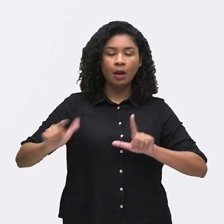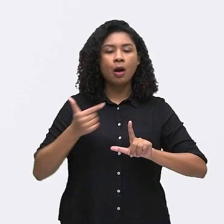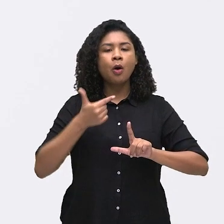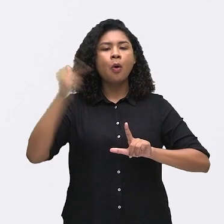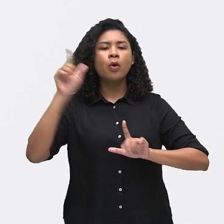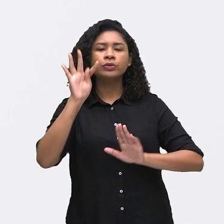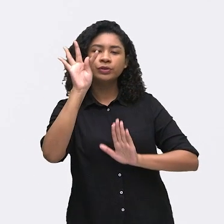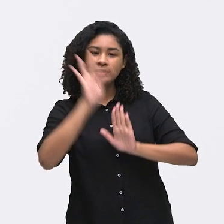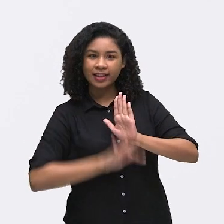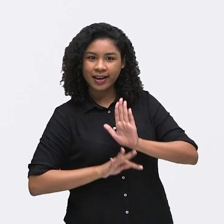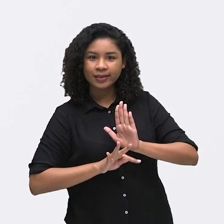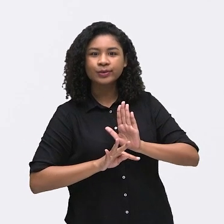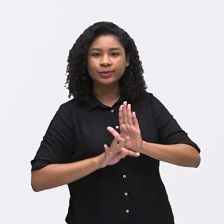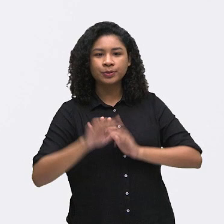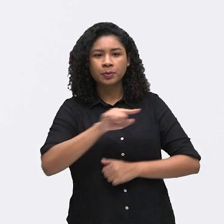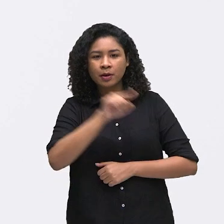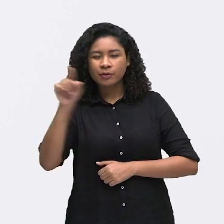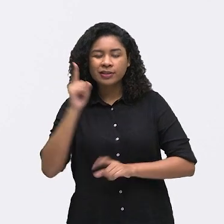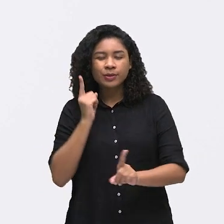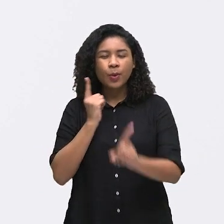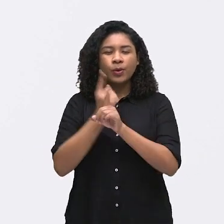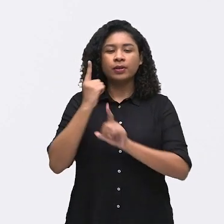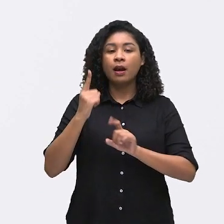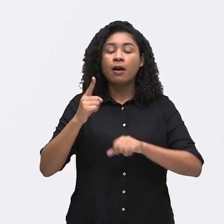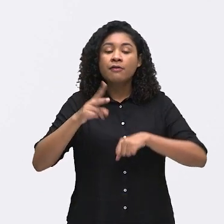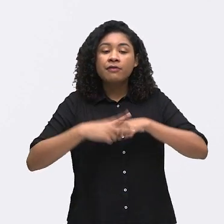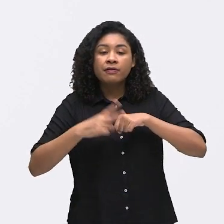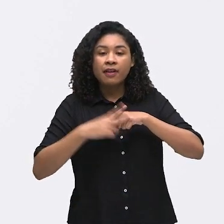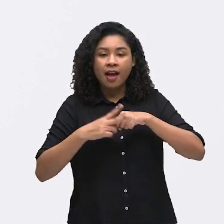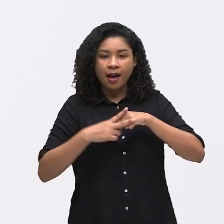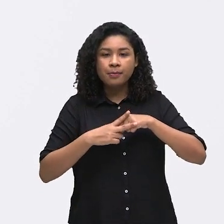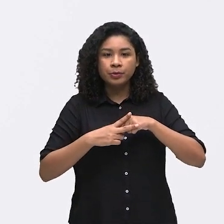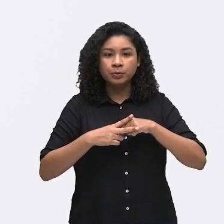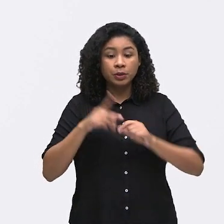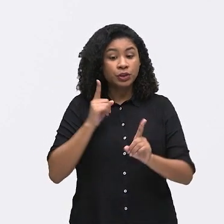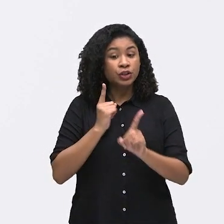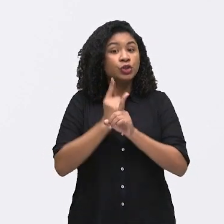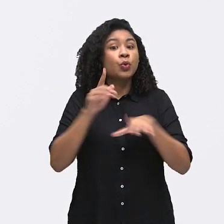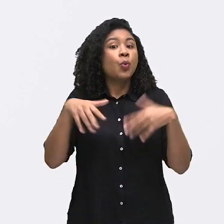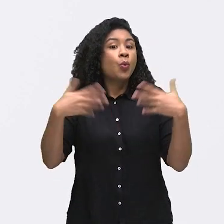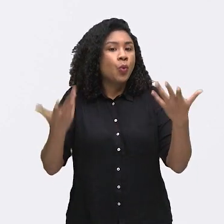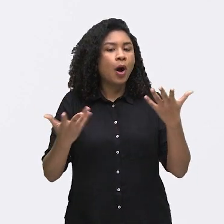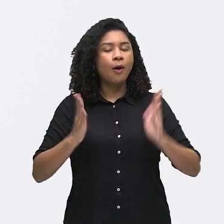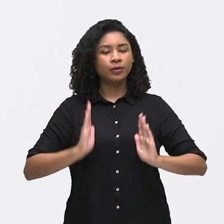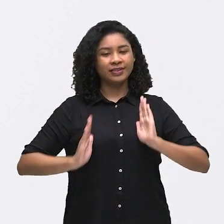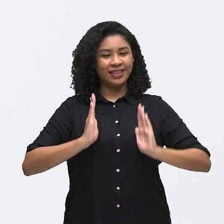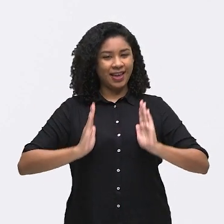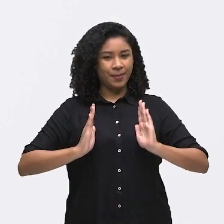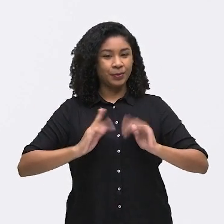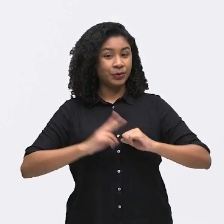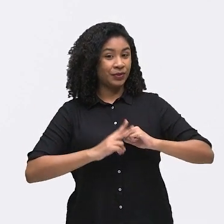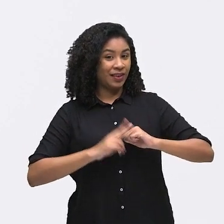vermos outros verbos ainda e em que tempo eles estão conjugados? Então vamos lá.